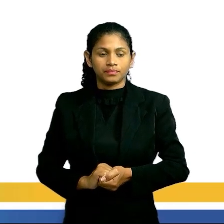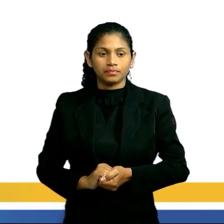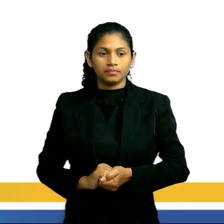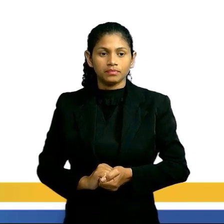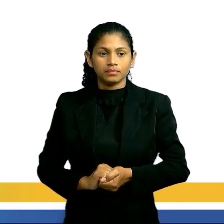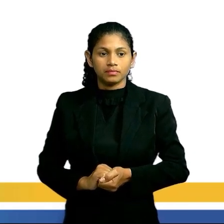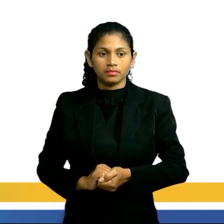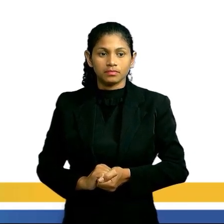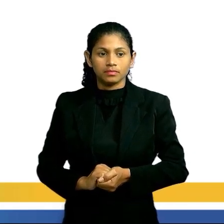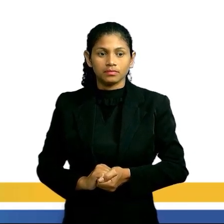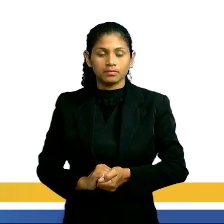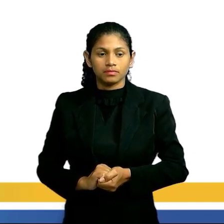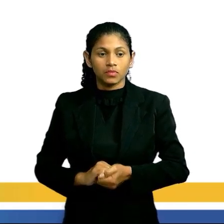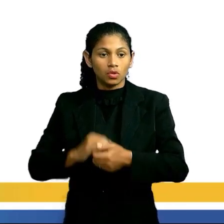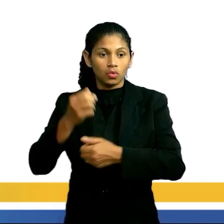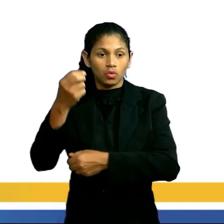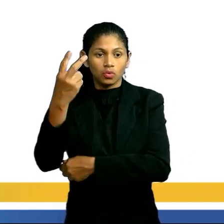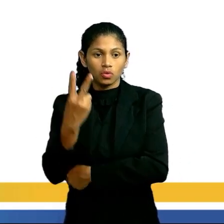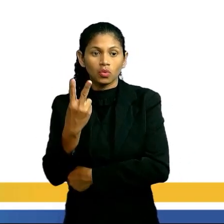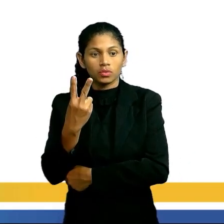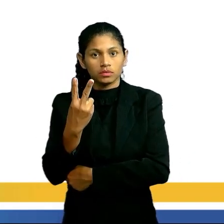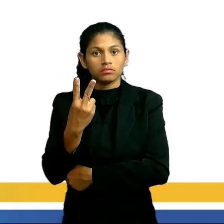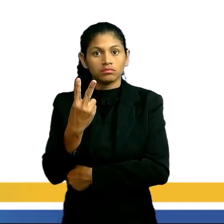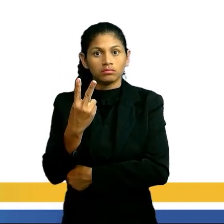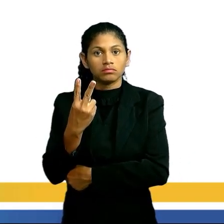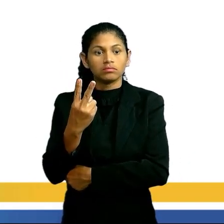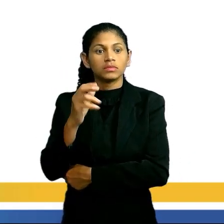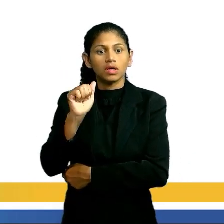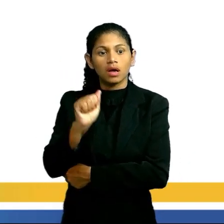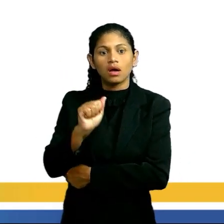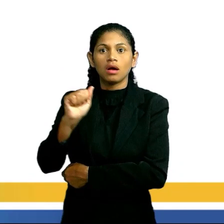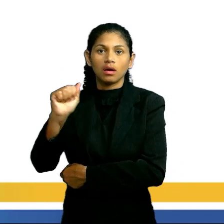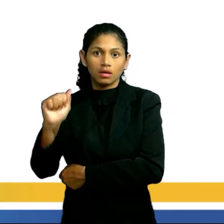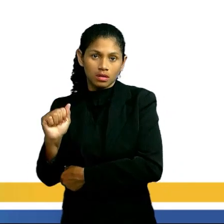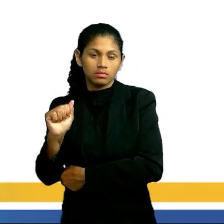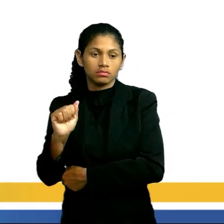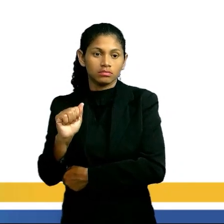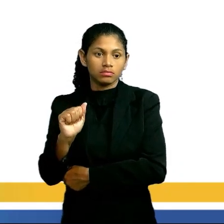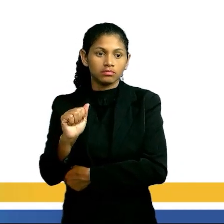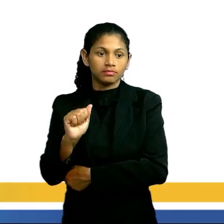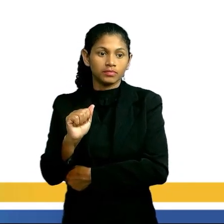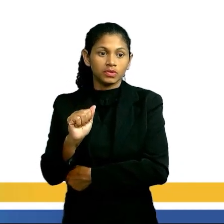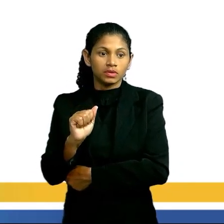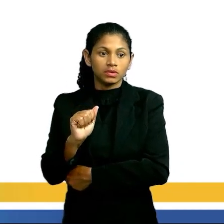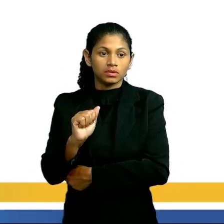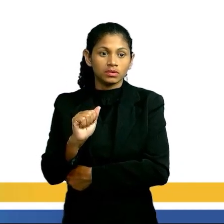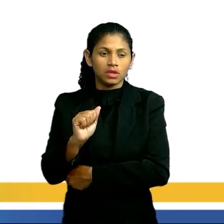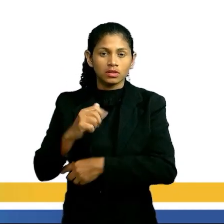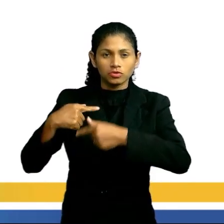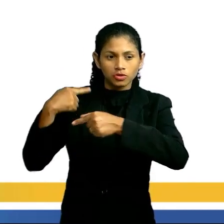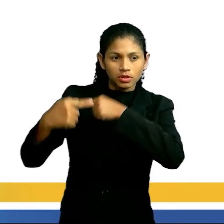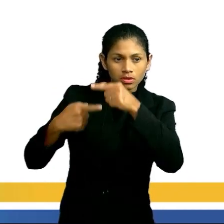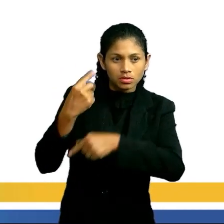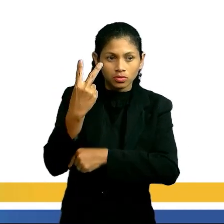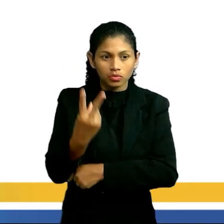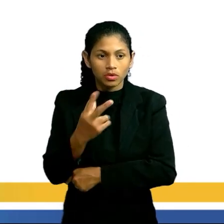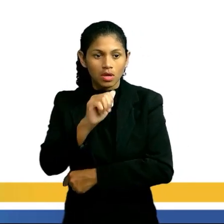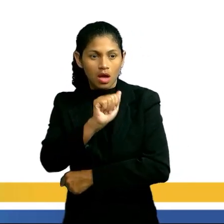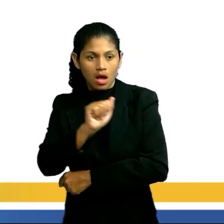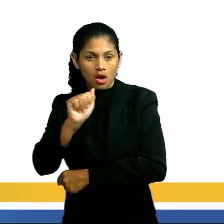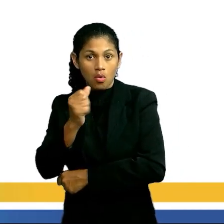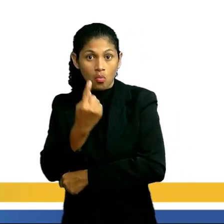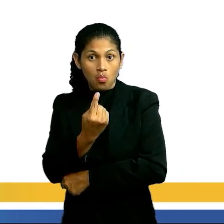Na geração 2, o indivíduo 1 também é azinho, azinho. E o 2 também. E o indivíduo